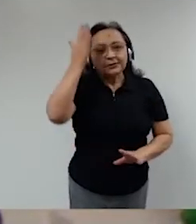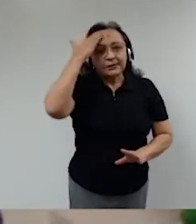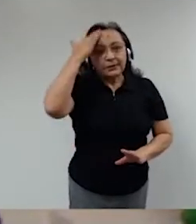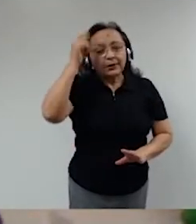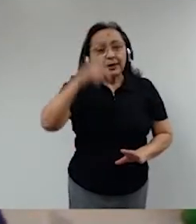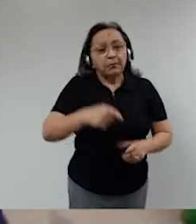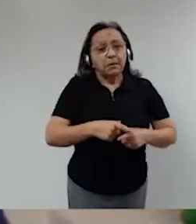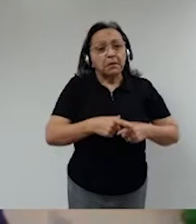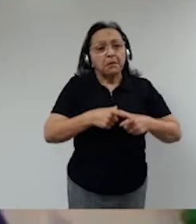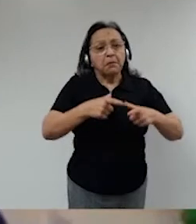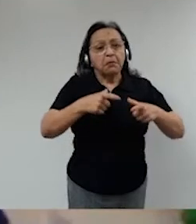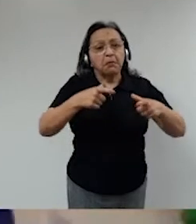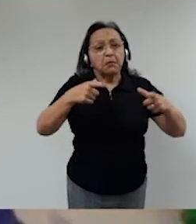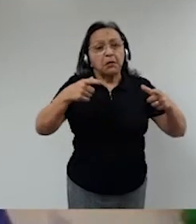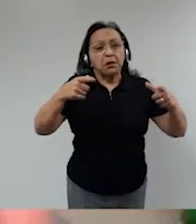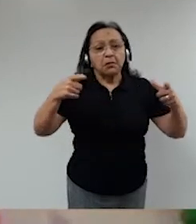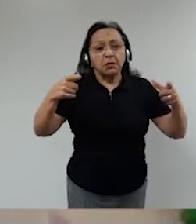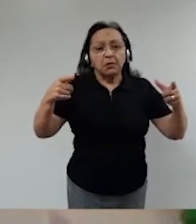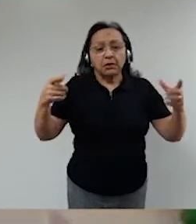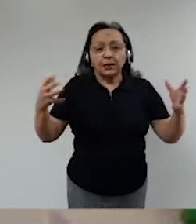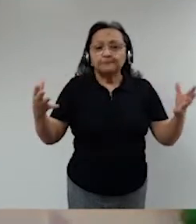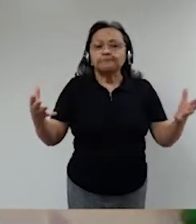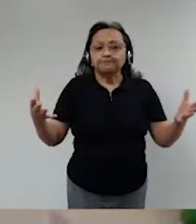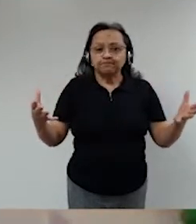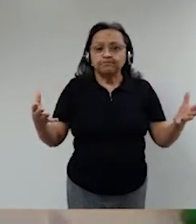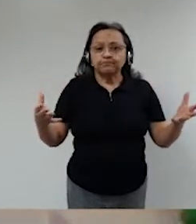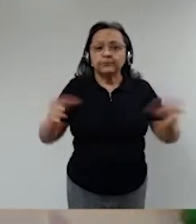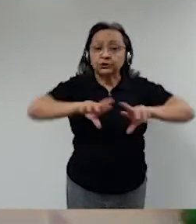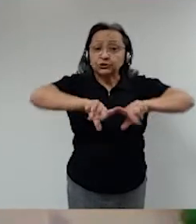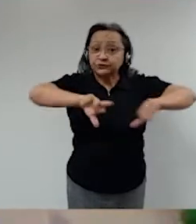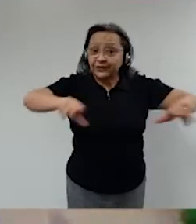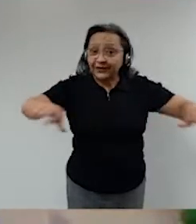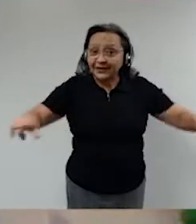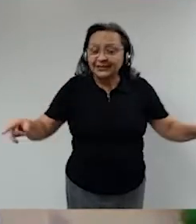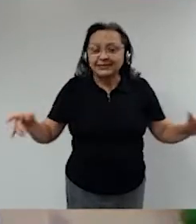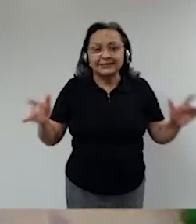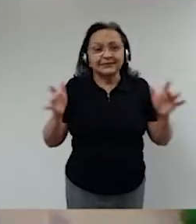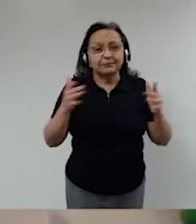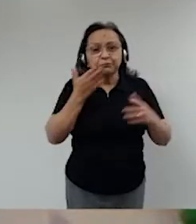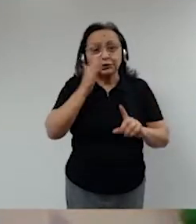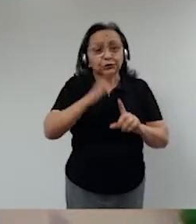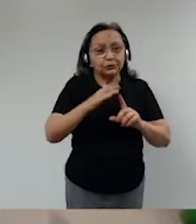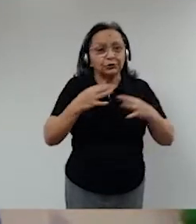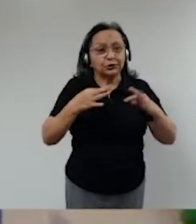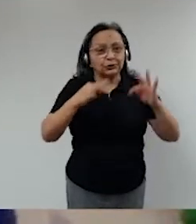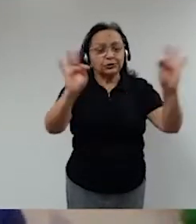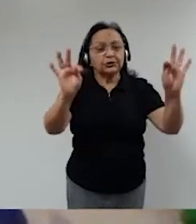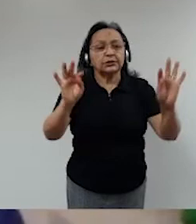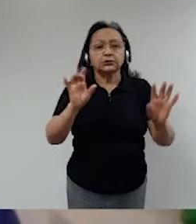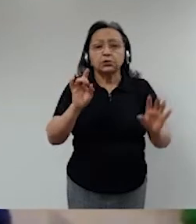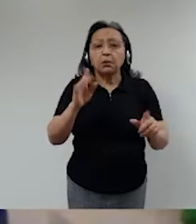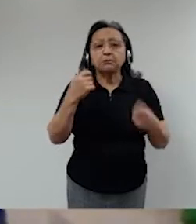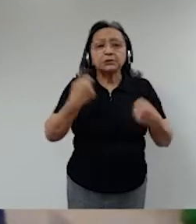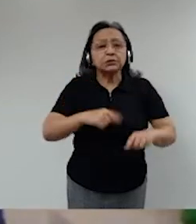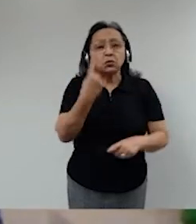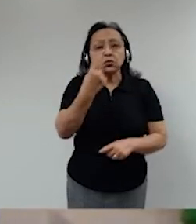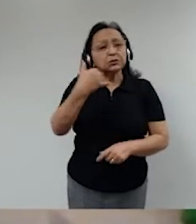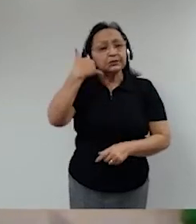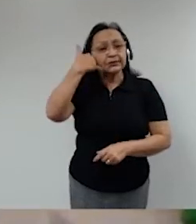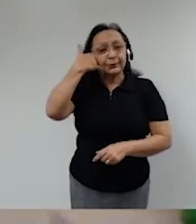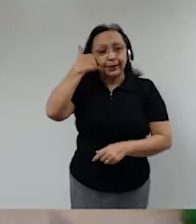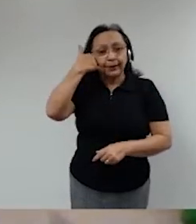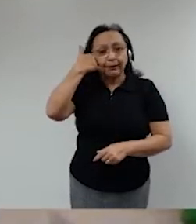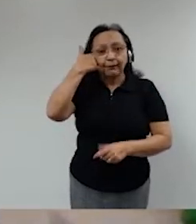essa expansão global, através de diferentes meios, basta uma pessoa ter um smartphone, não é, que